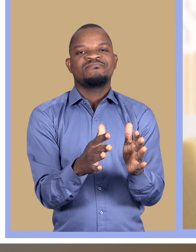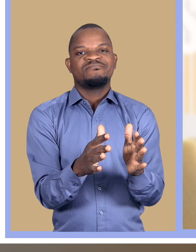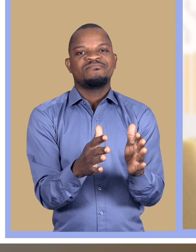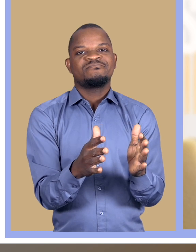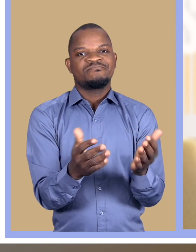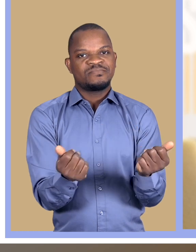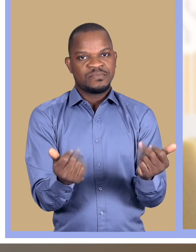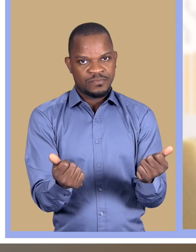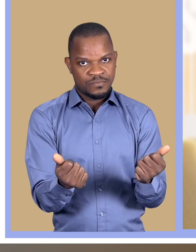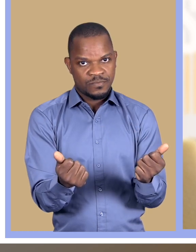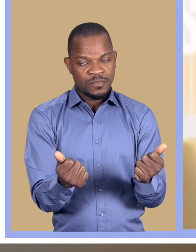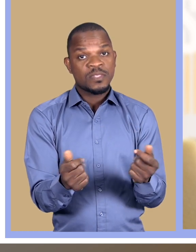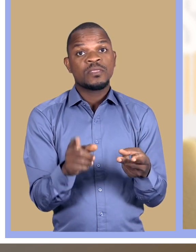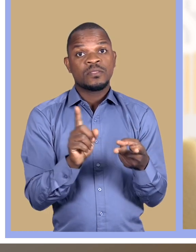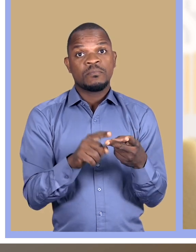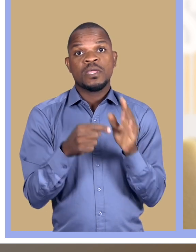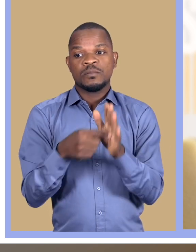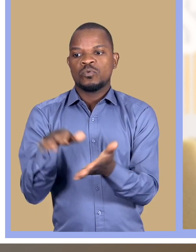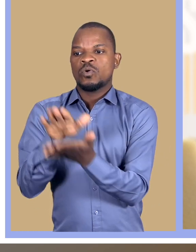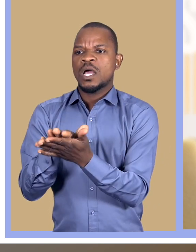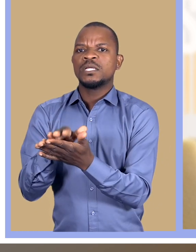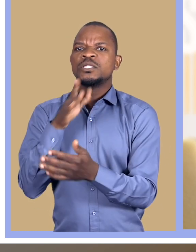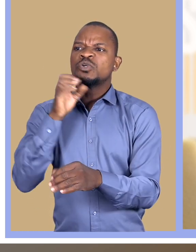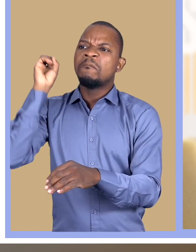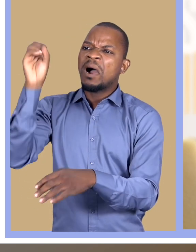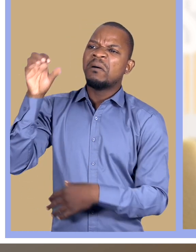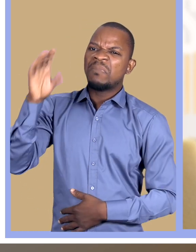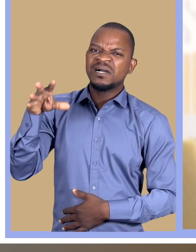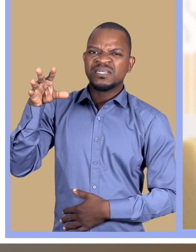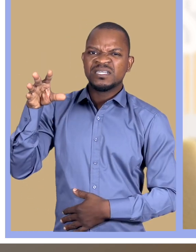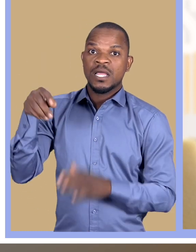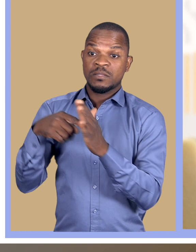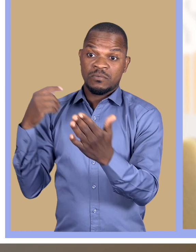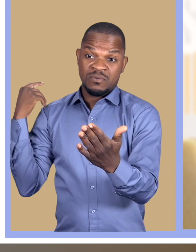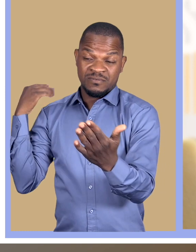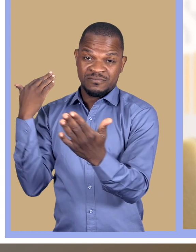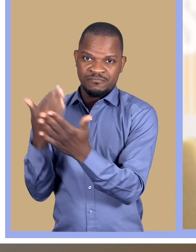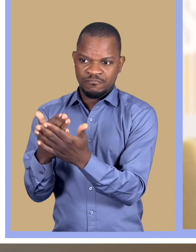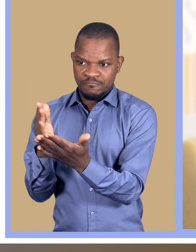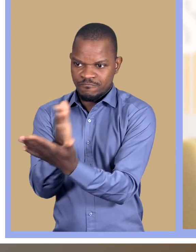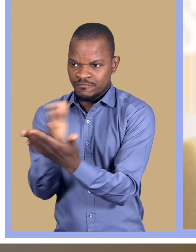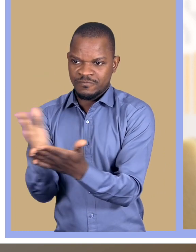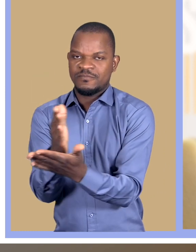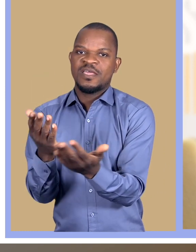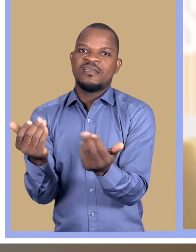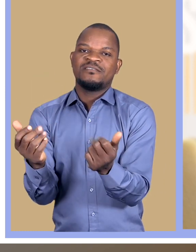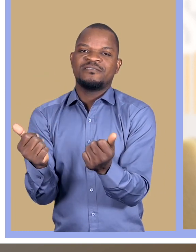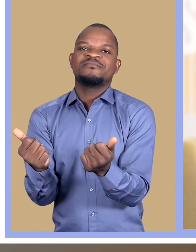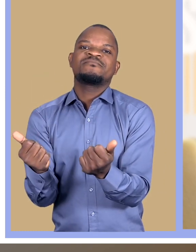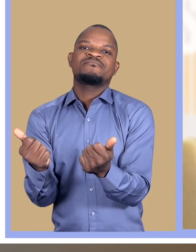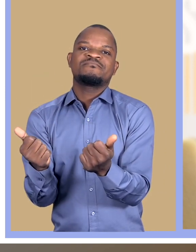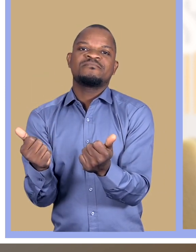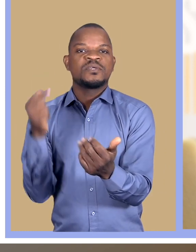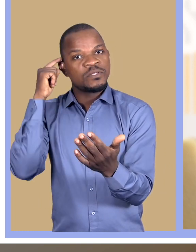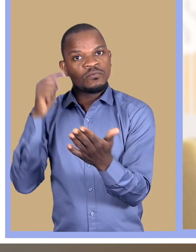espaço público. Ou seja, a nossa lixeira do Leme teria metade daquele lixo completamente destinado de forma correta. Logo, não